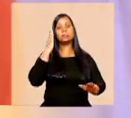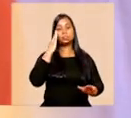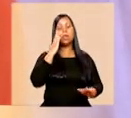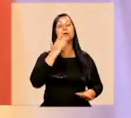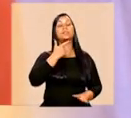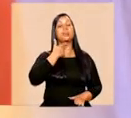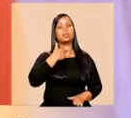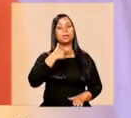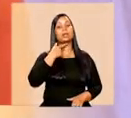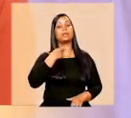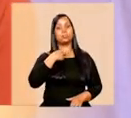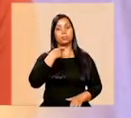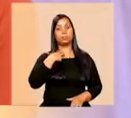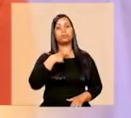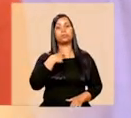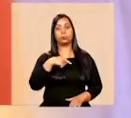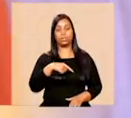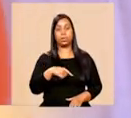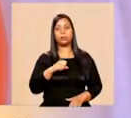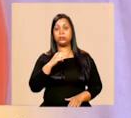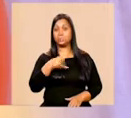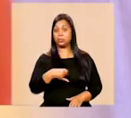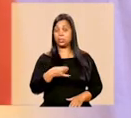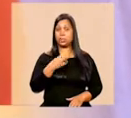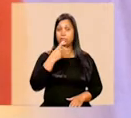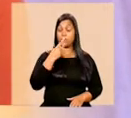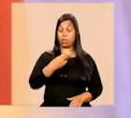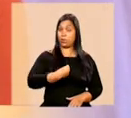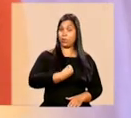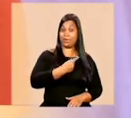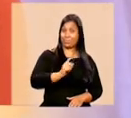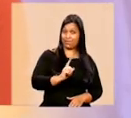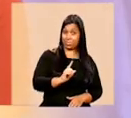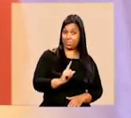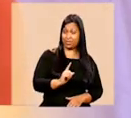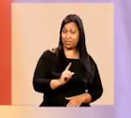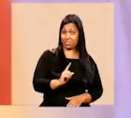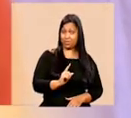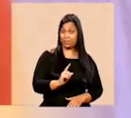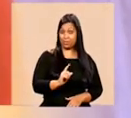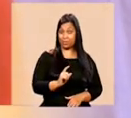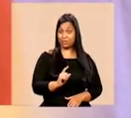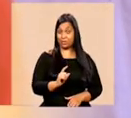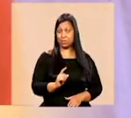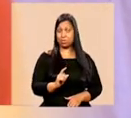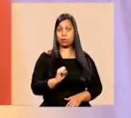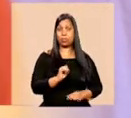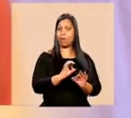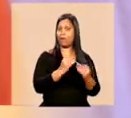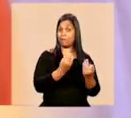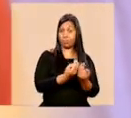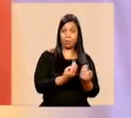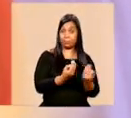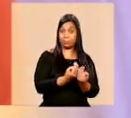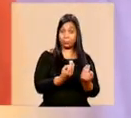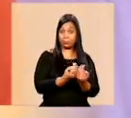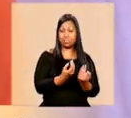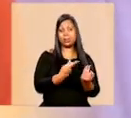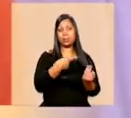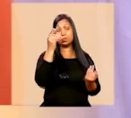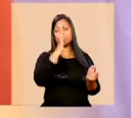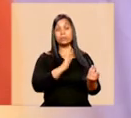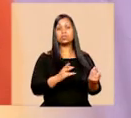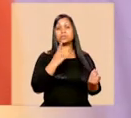mas sabendo que era um desejo e que, se ele não disse em vida, muitas das vezes, como eu disse, a recusa familiar, a